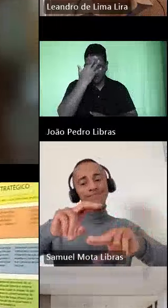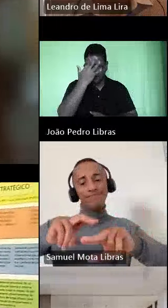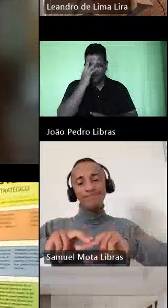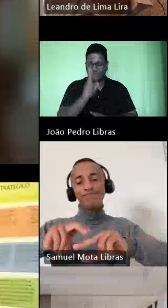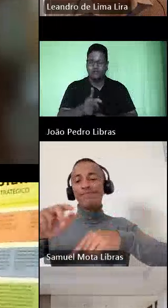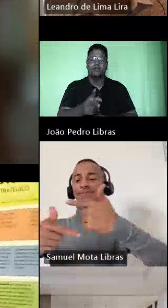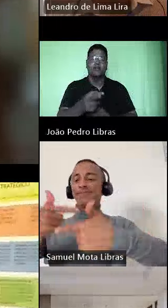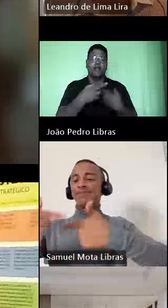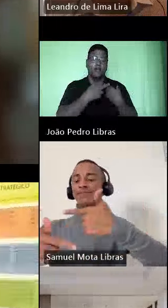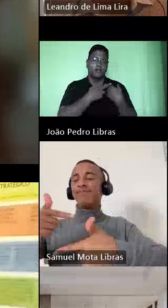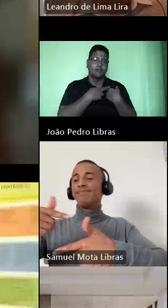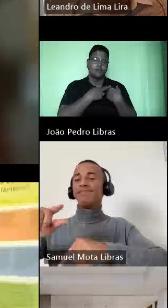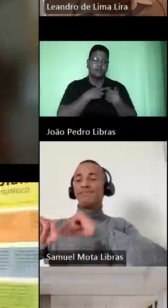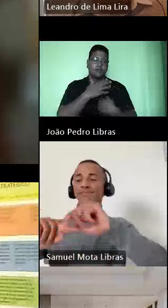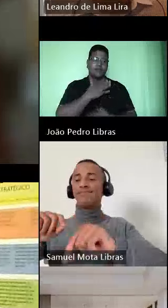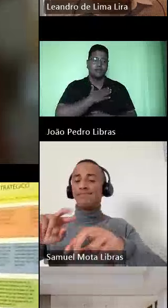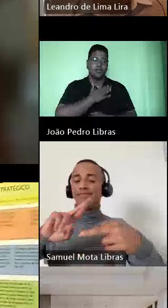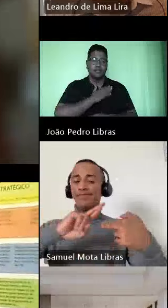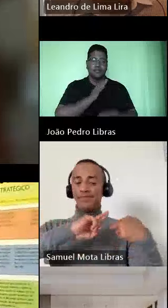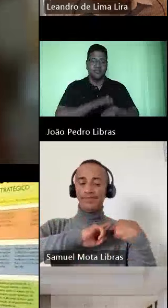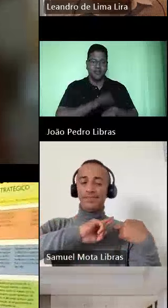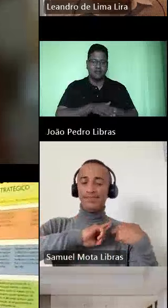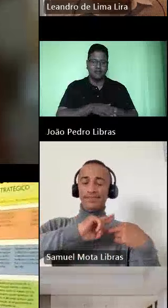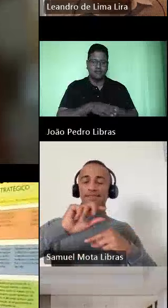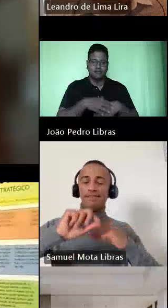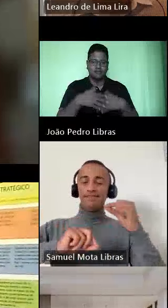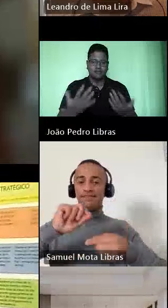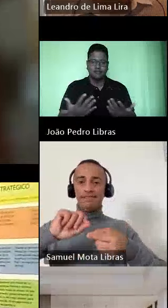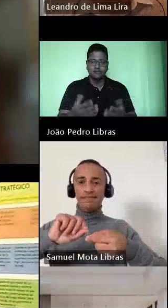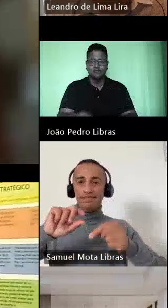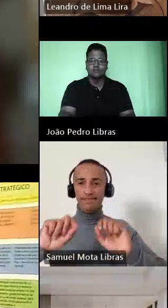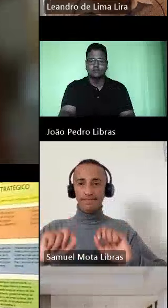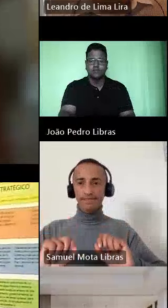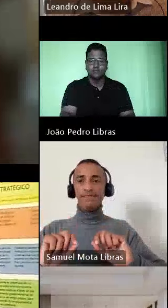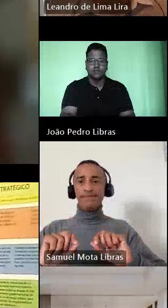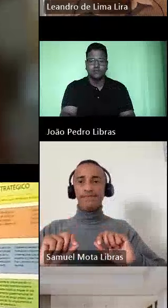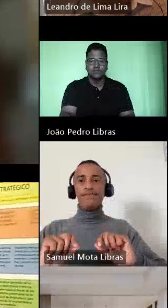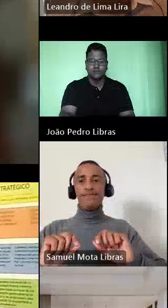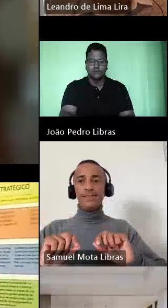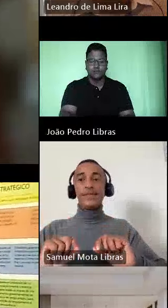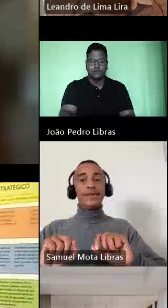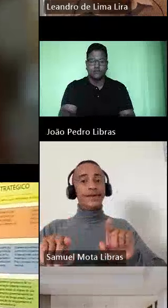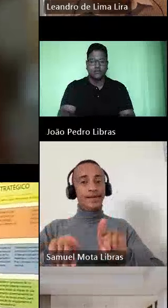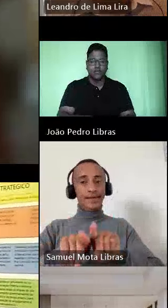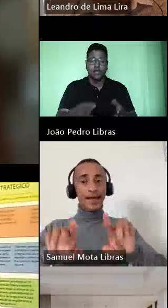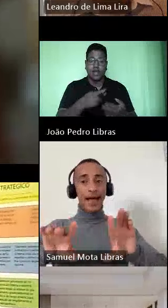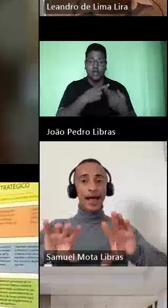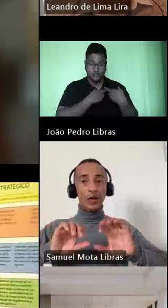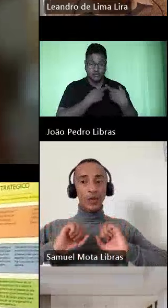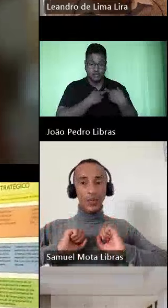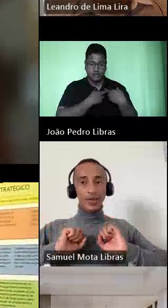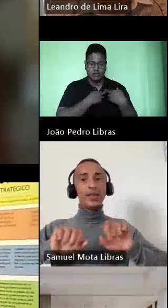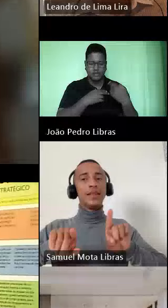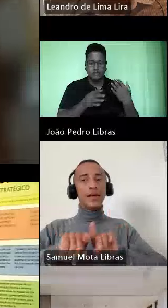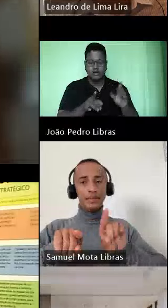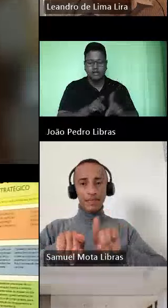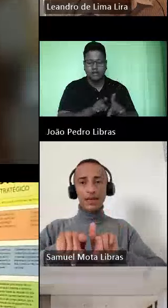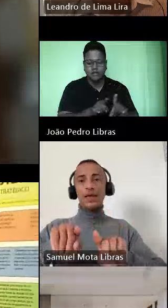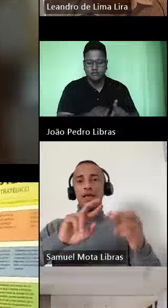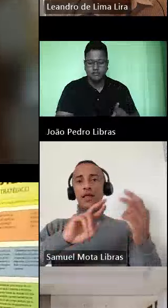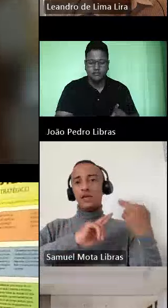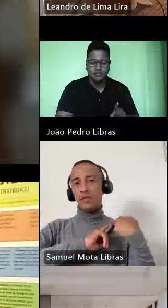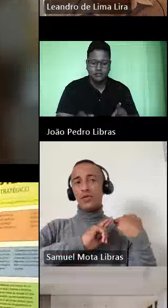a responsabilidade por aquilo que eu faço né E e aí é assumir também a responsabilidade assim a gente tem essa noção